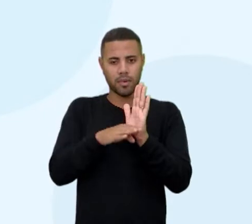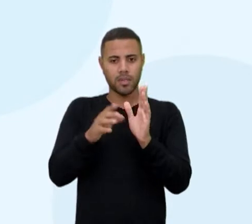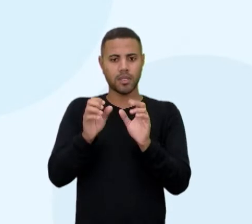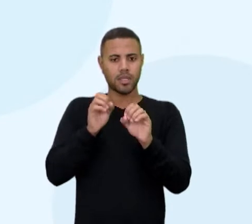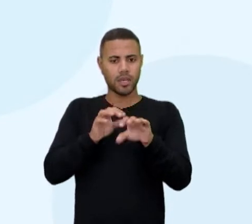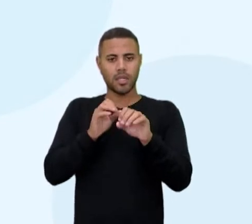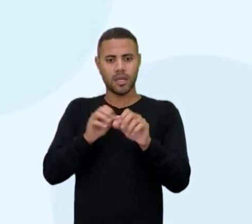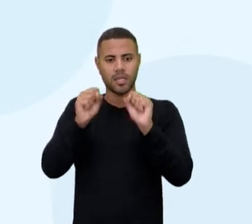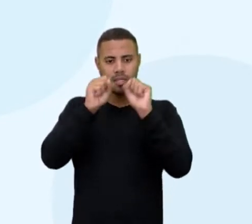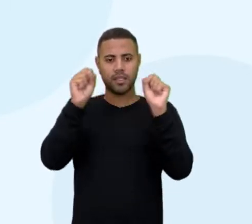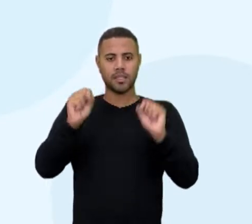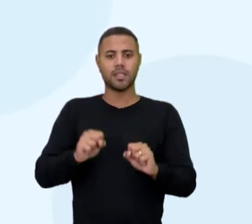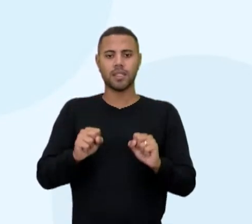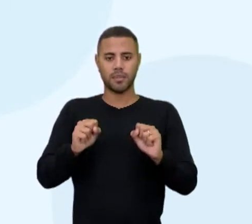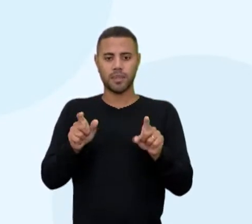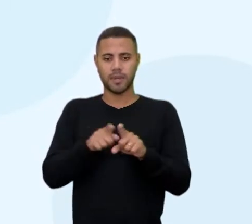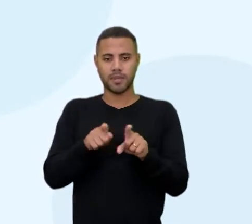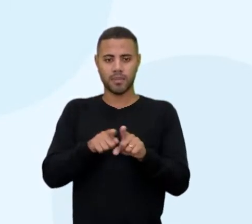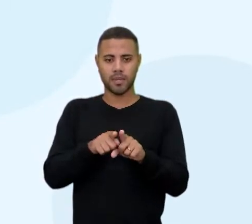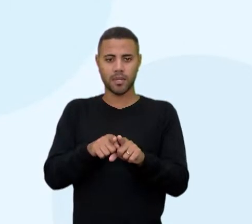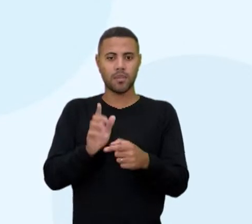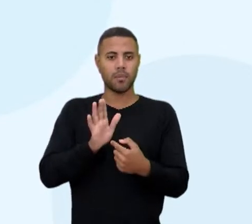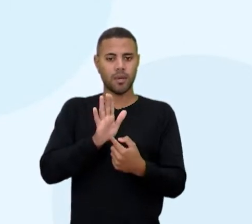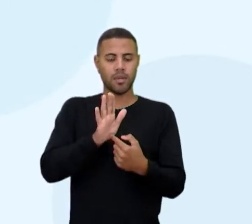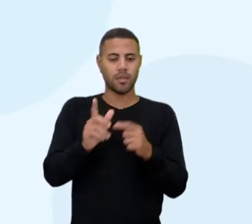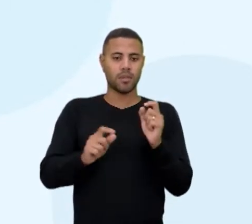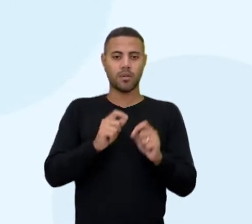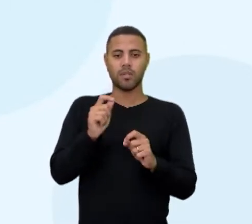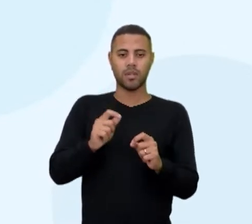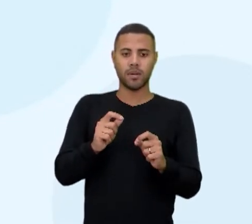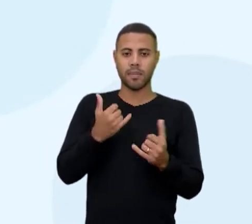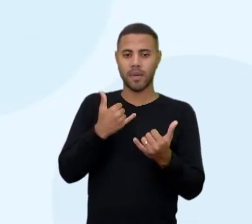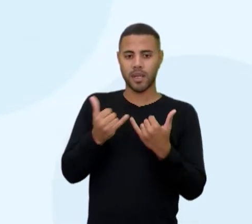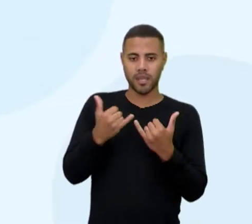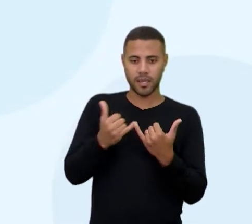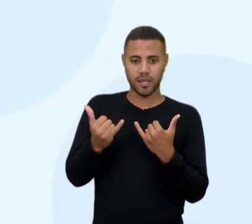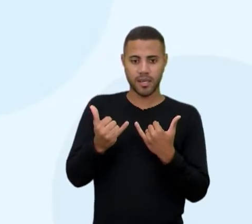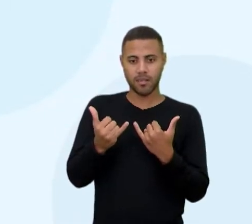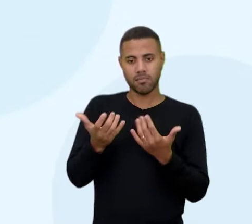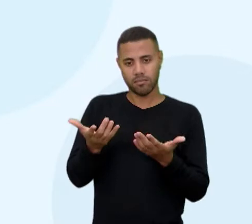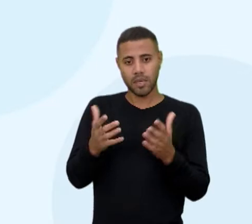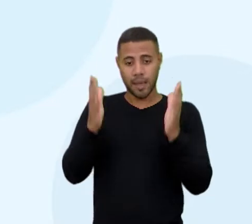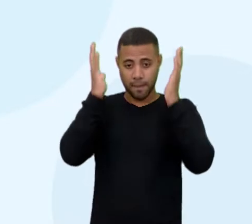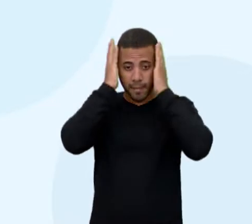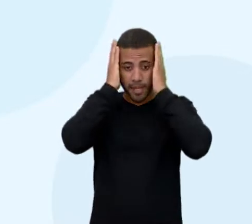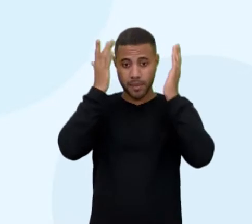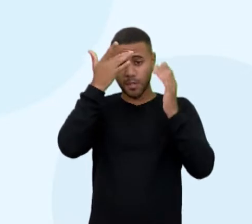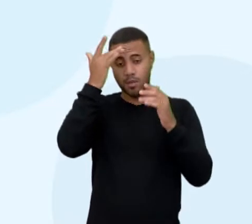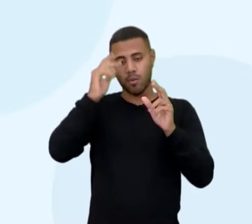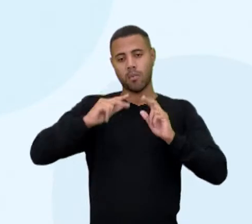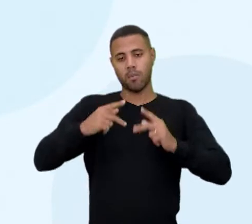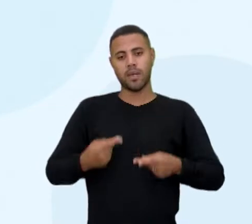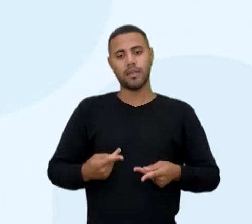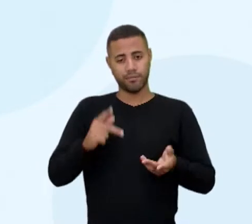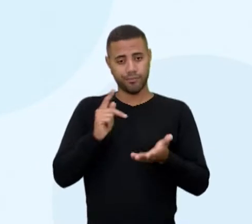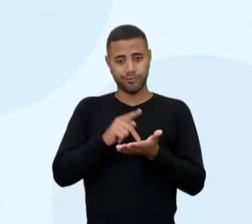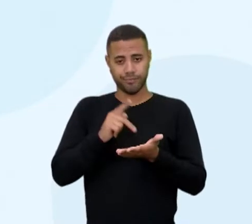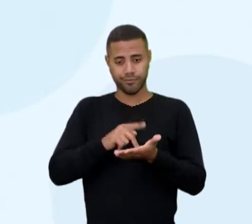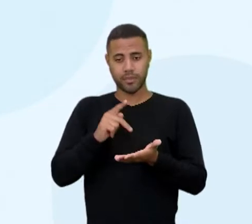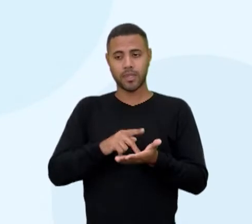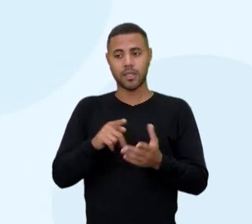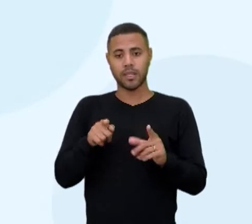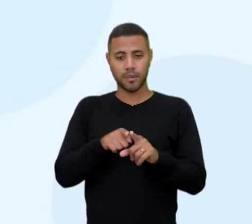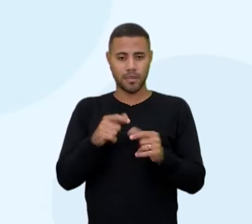direcionamento sistemático. E aí temos a imagem que parece ser, né, a cabeça de um ser humano, e